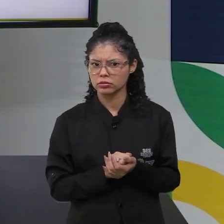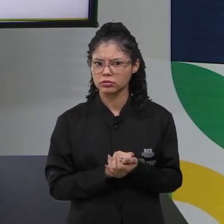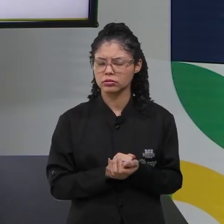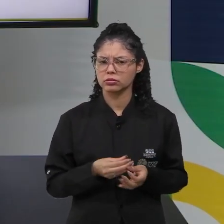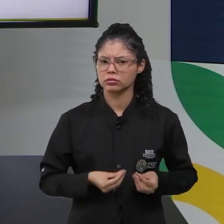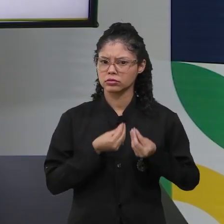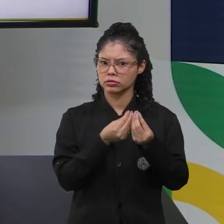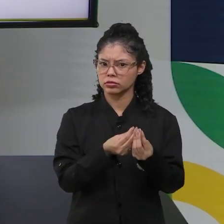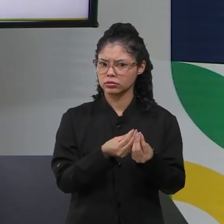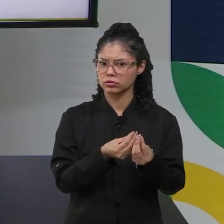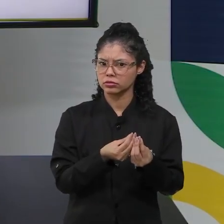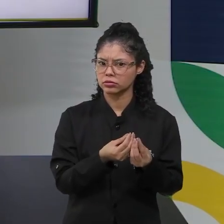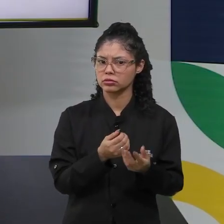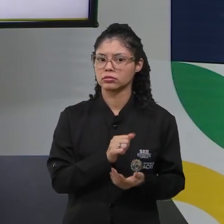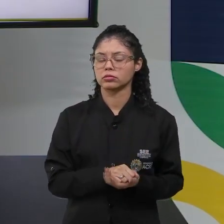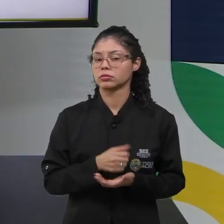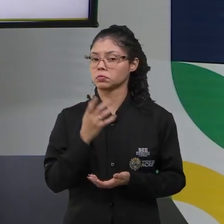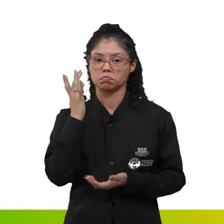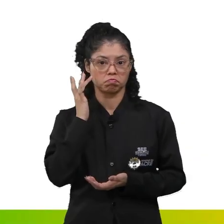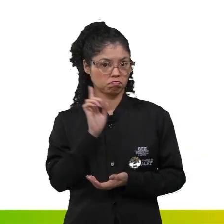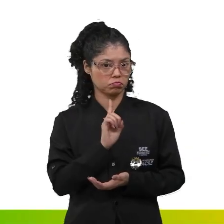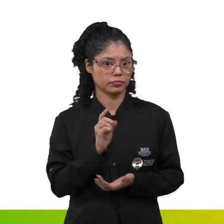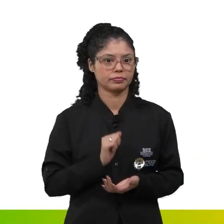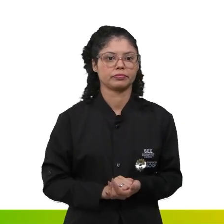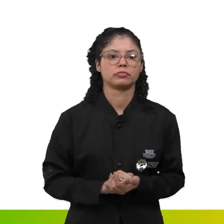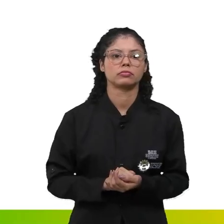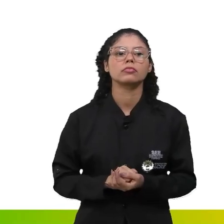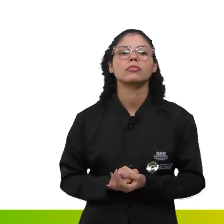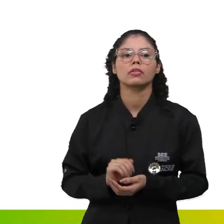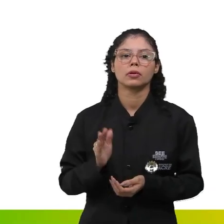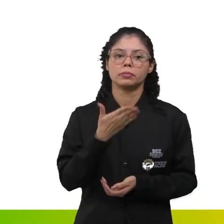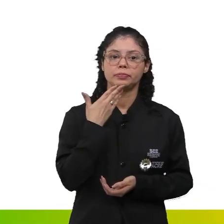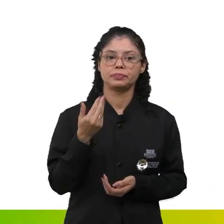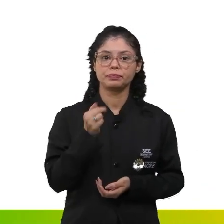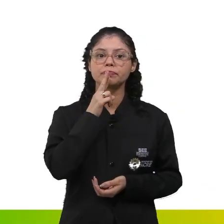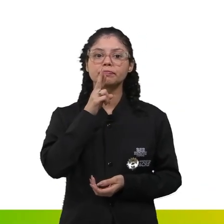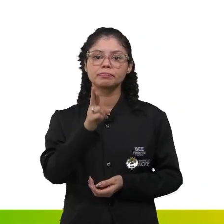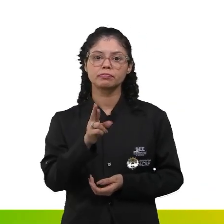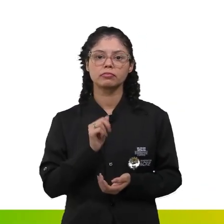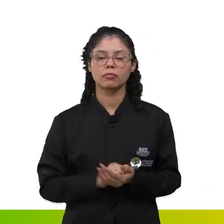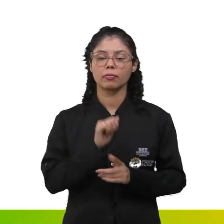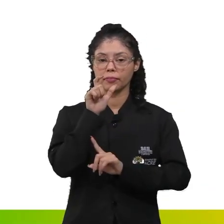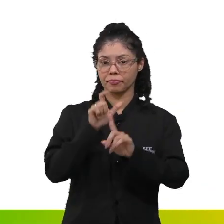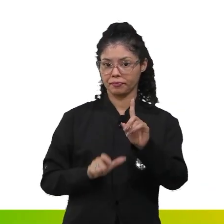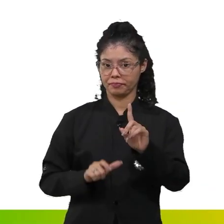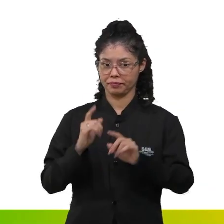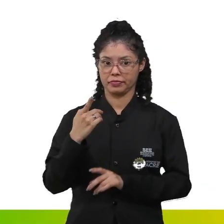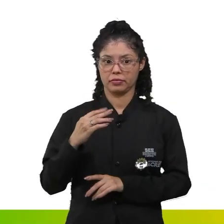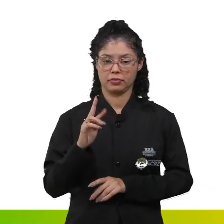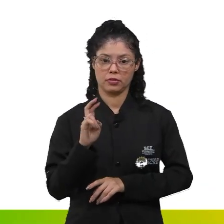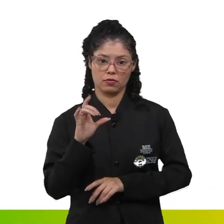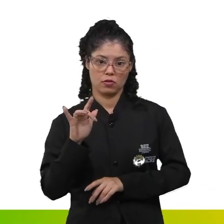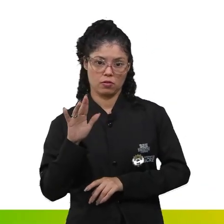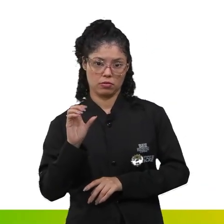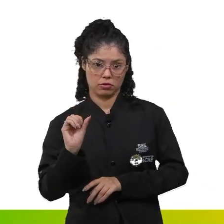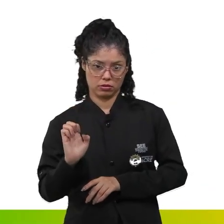de medalhas? Acho que não. Avança. B. Melhora nos resultados e